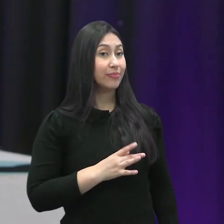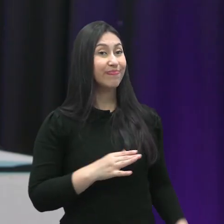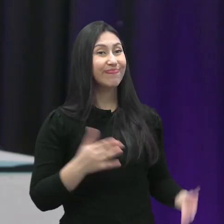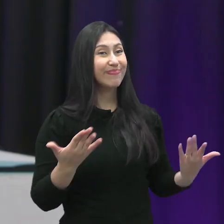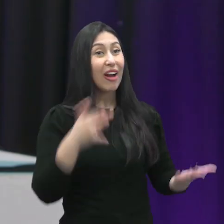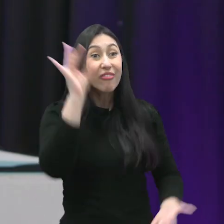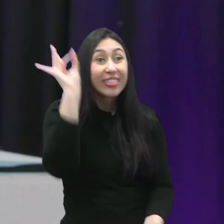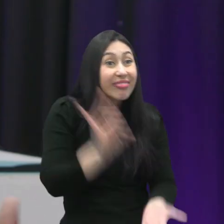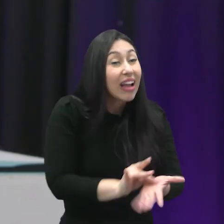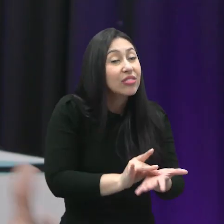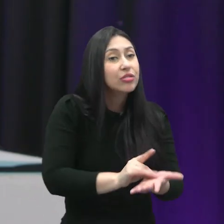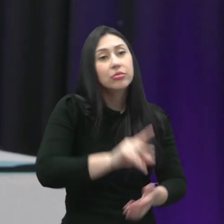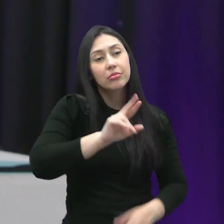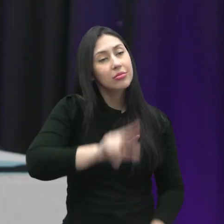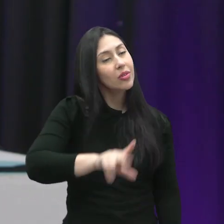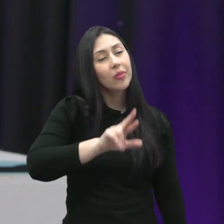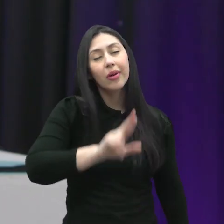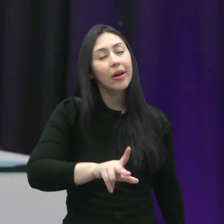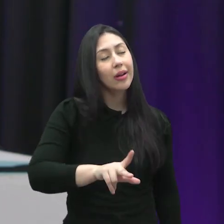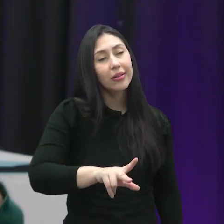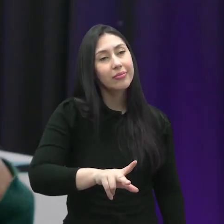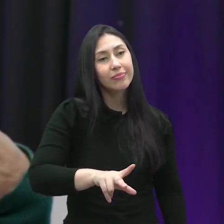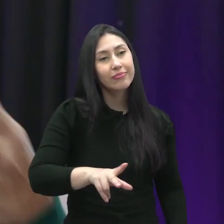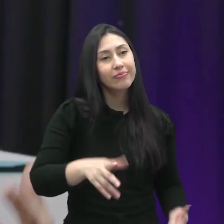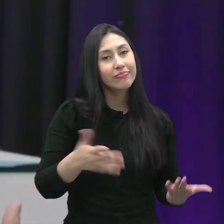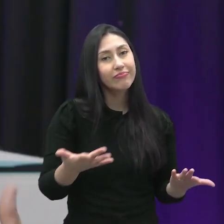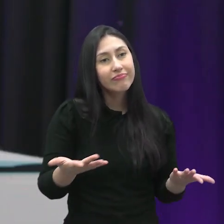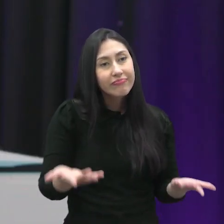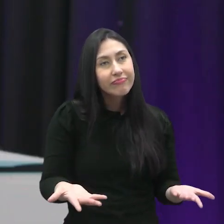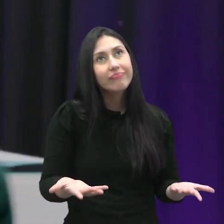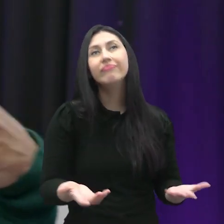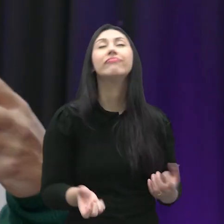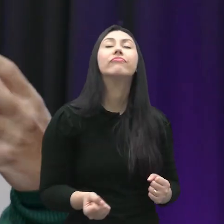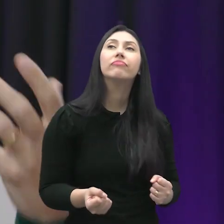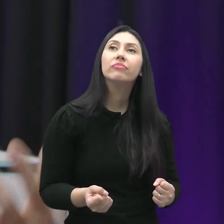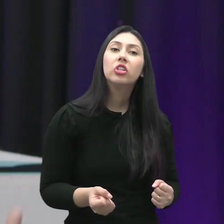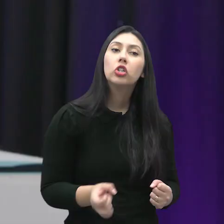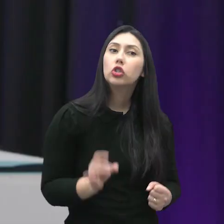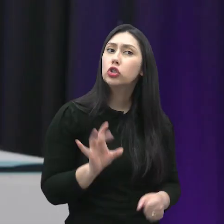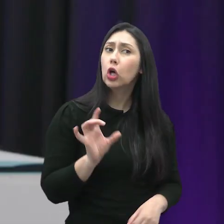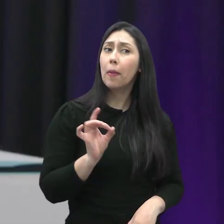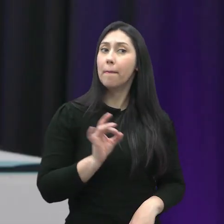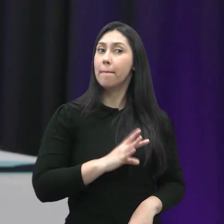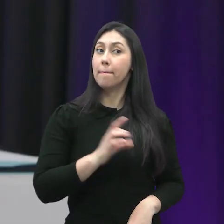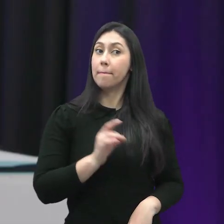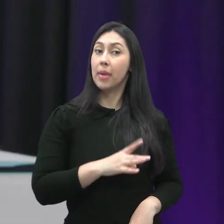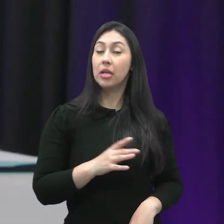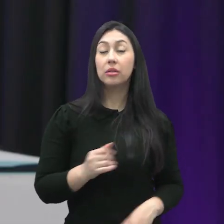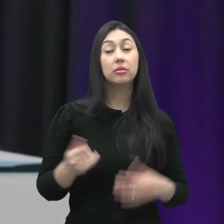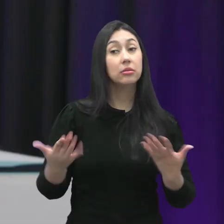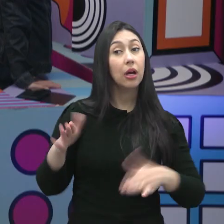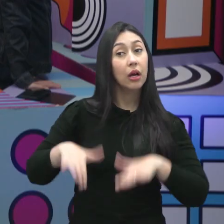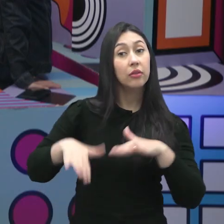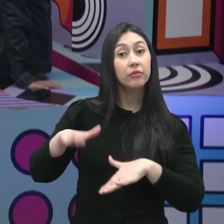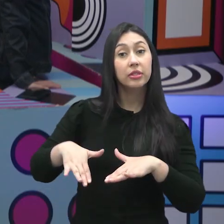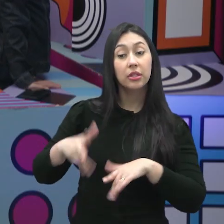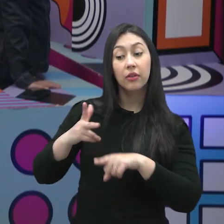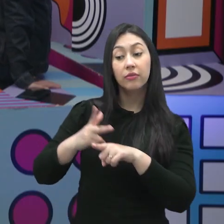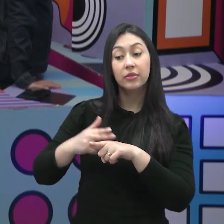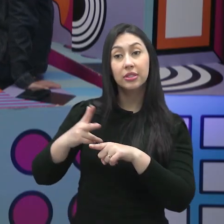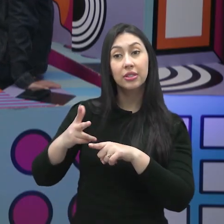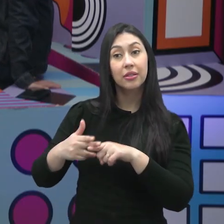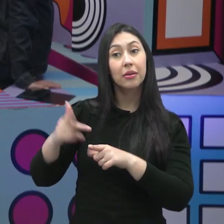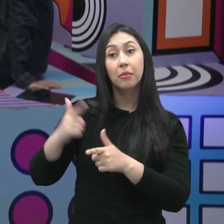e que nem sempre se concretizam na prática, né? Não é uma vontade mesmo, mas uma questão mais de receio. Quer dizer, de repente não vai